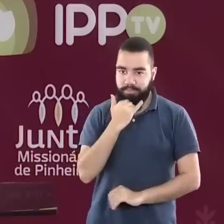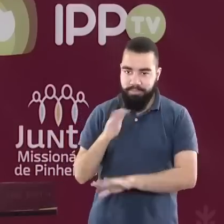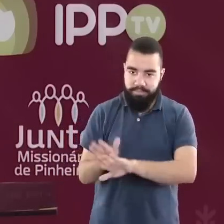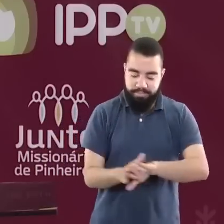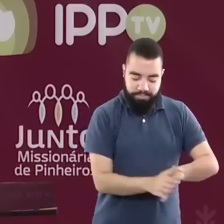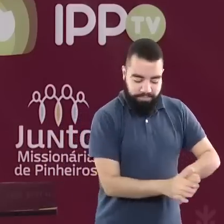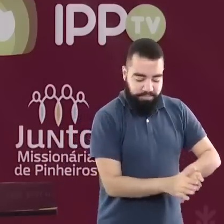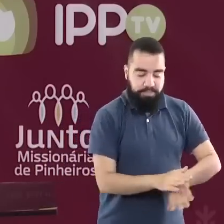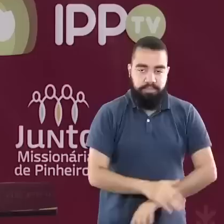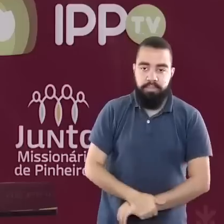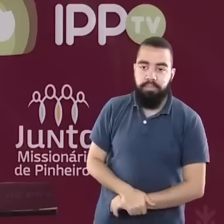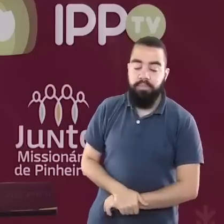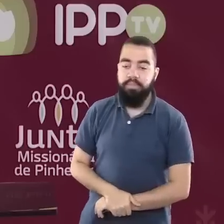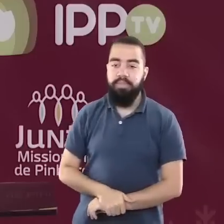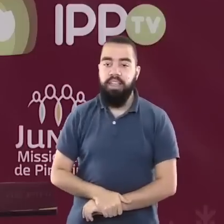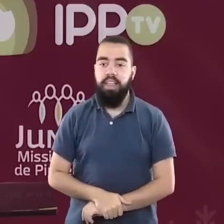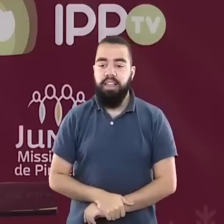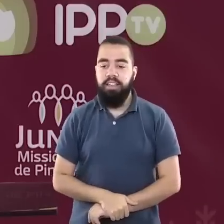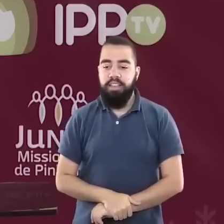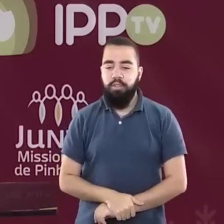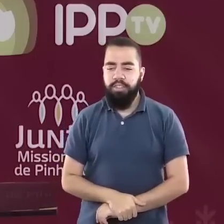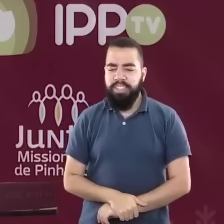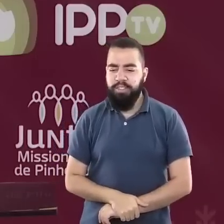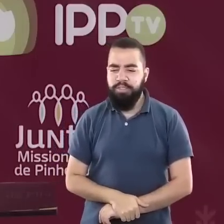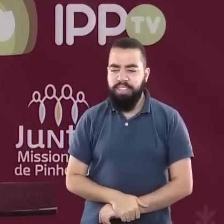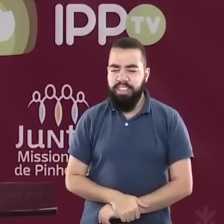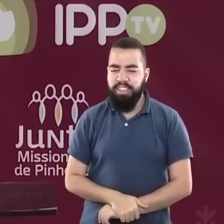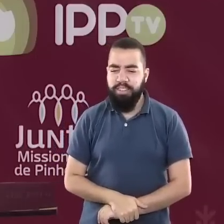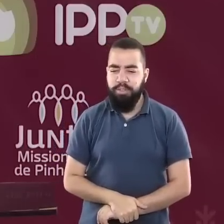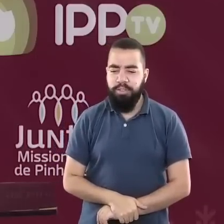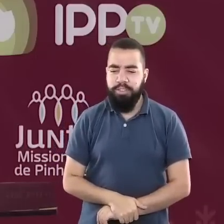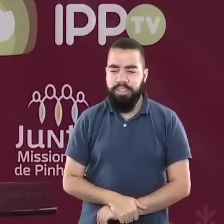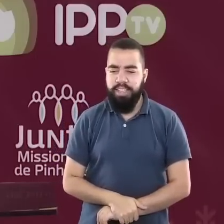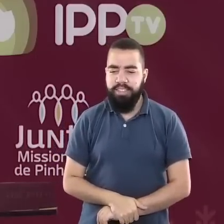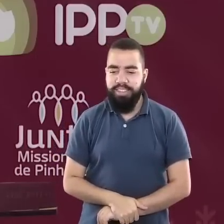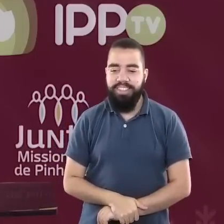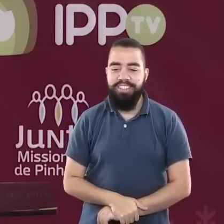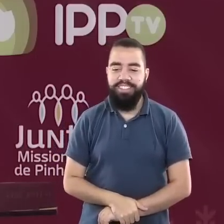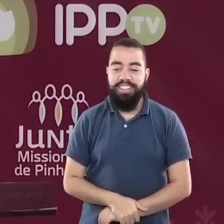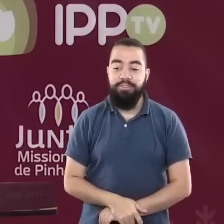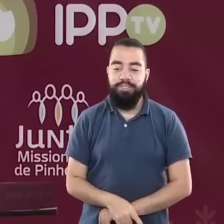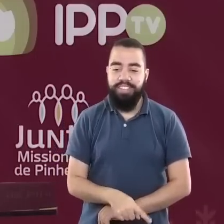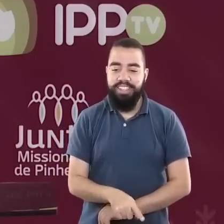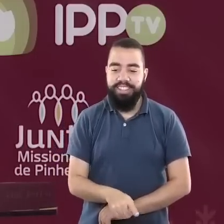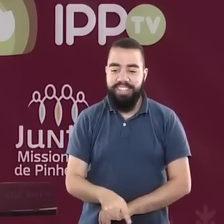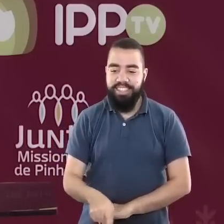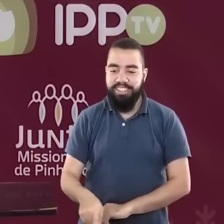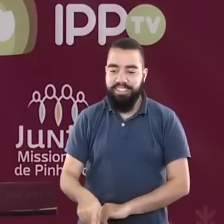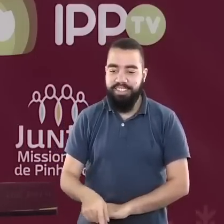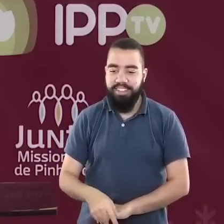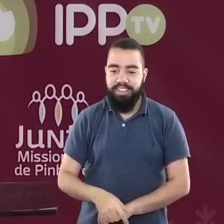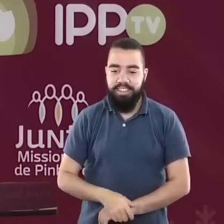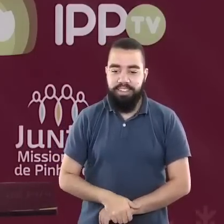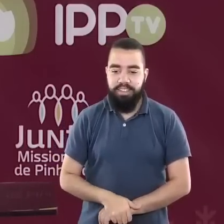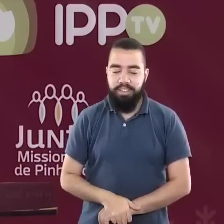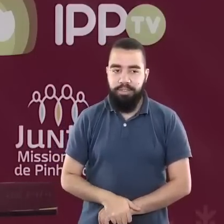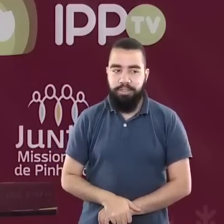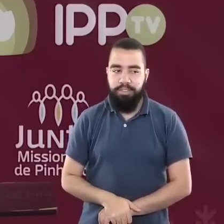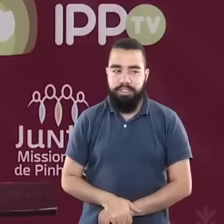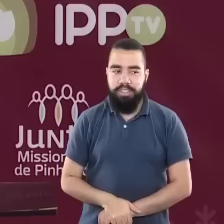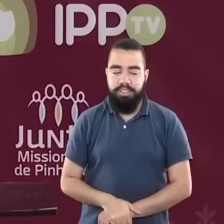hoje nós queremos pensar e refletir exatamente sobre este recém-nascido Rei dos